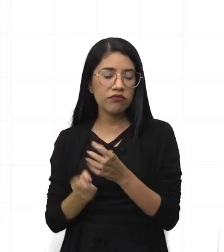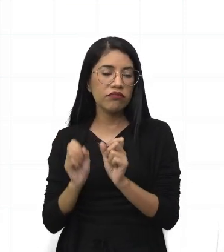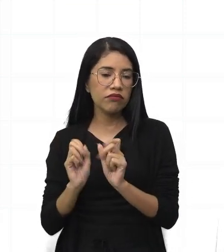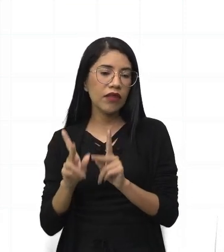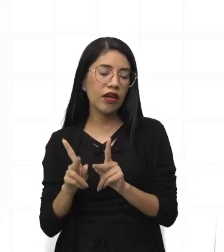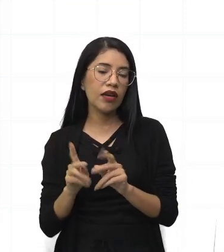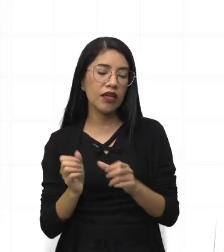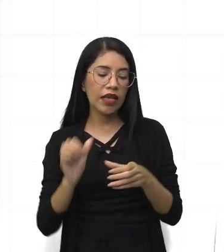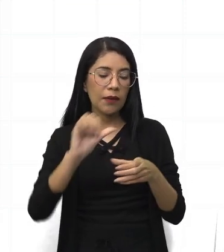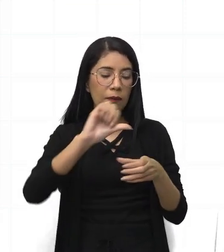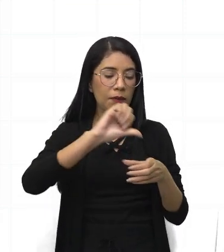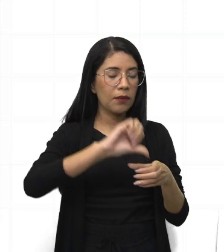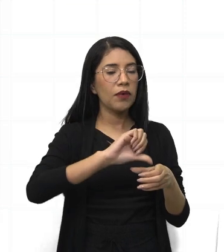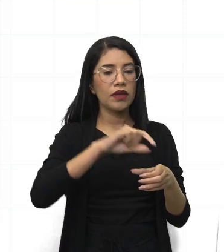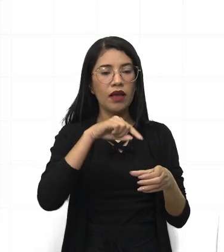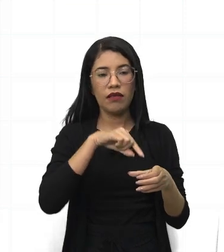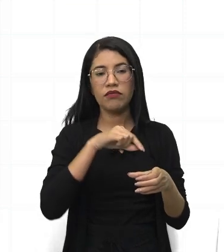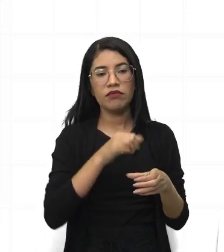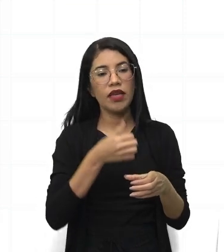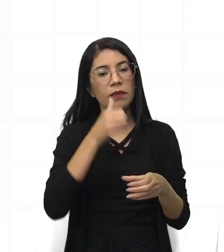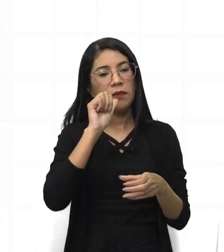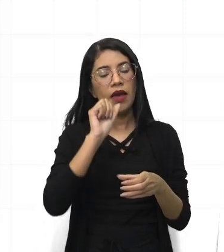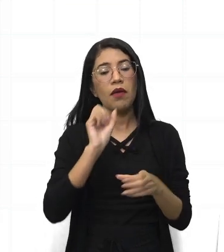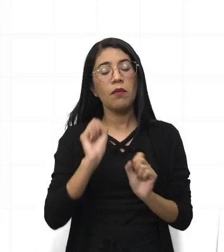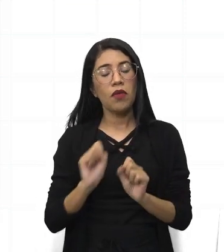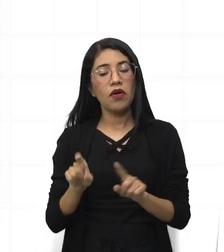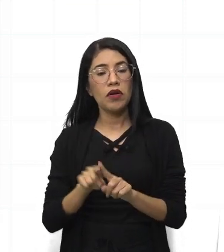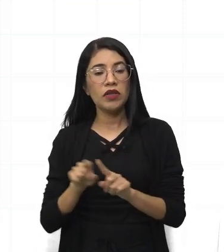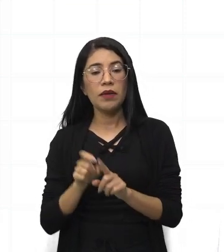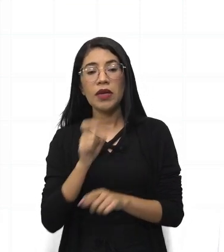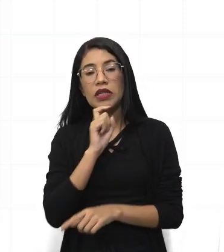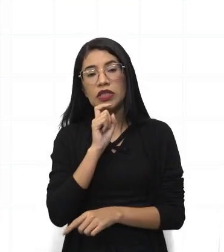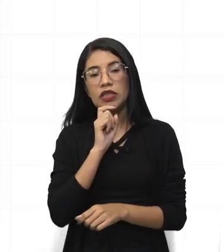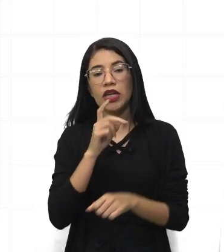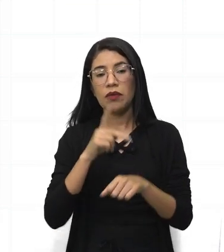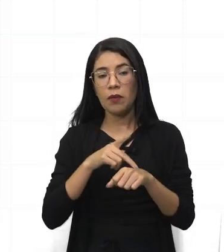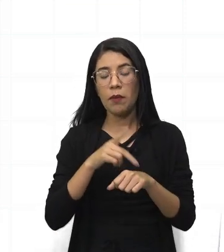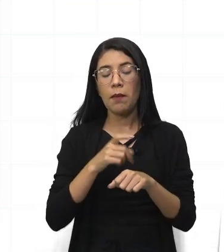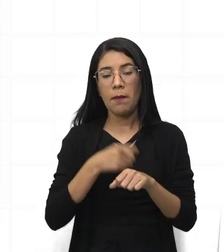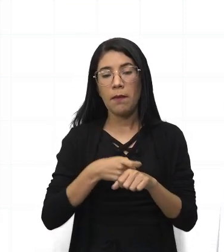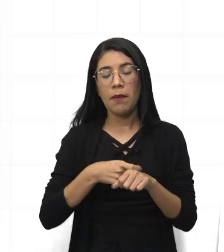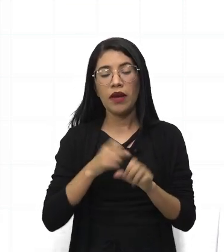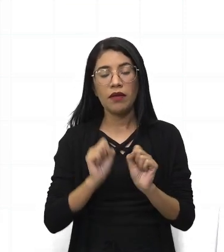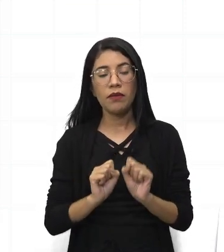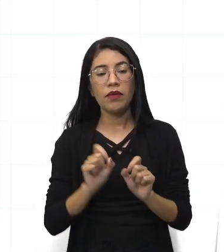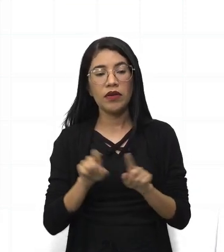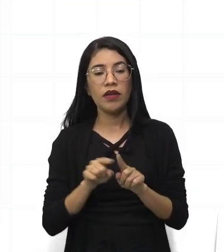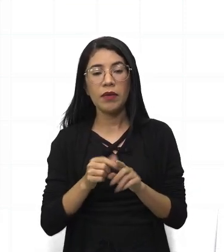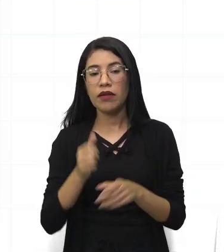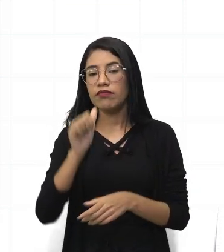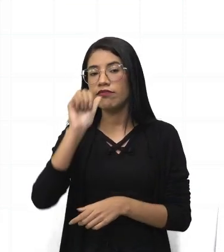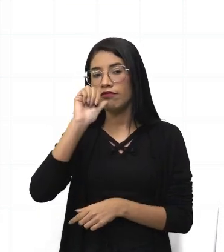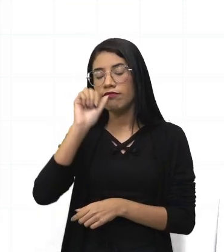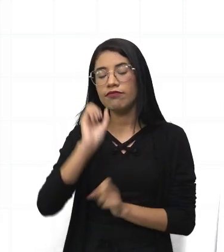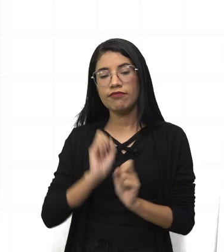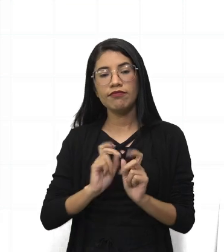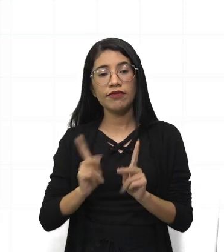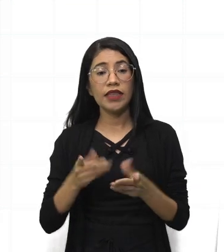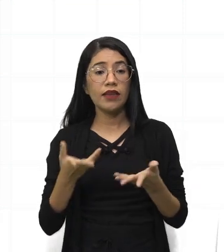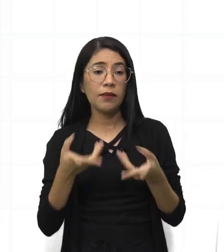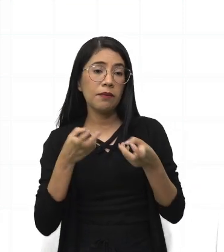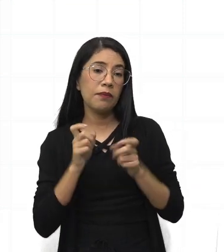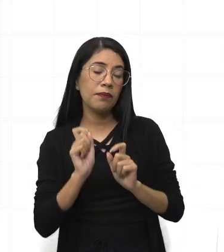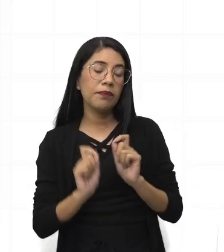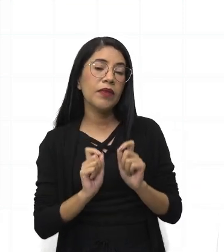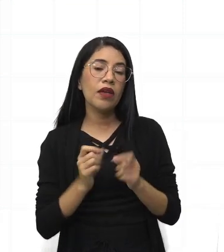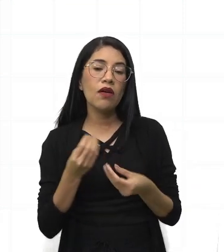põe ali no copo, né? Pode botar um gelinho para ficar bem gelado e ó, põe para dentro, né? Então perceba aí